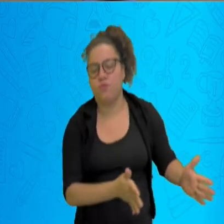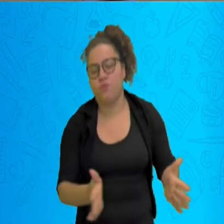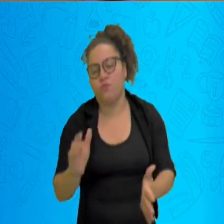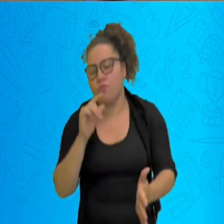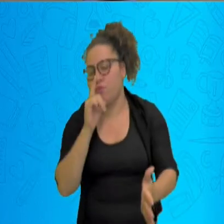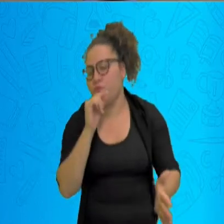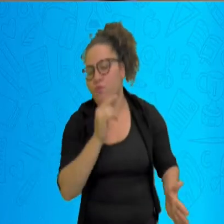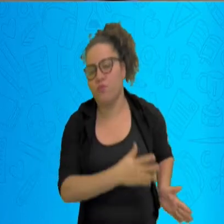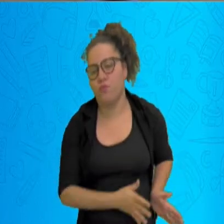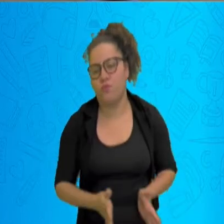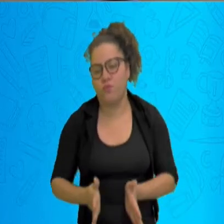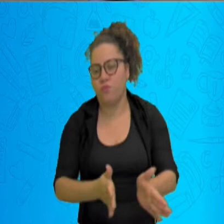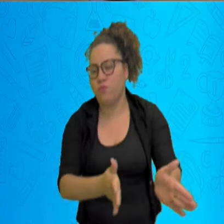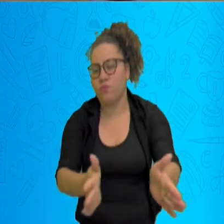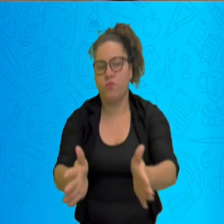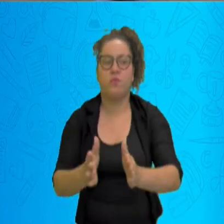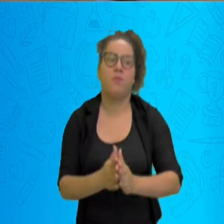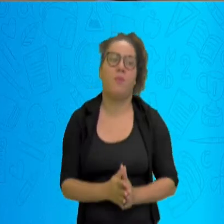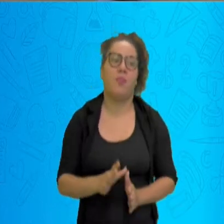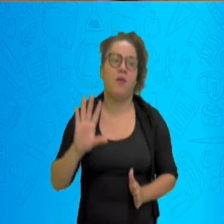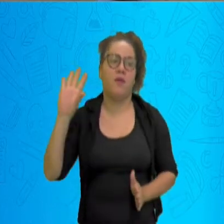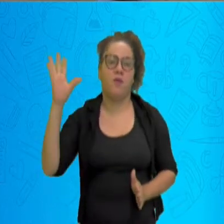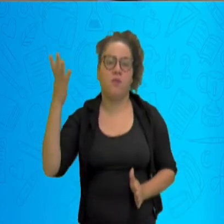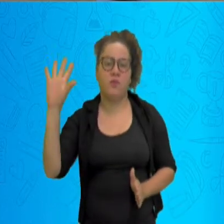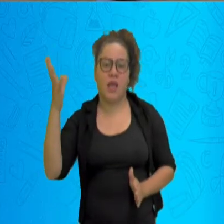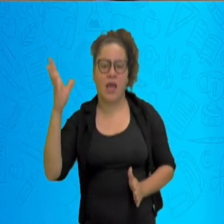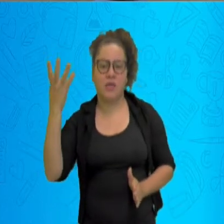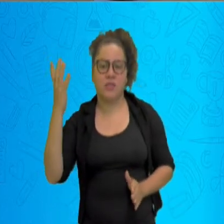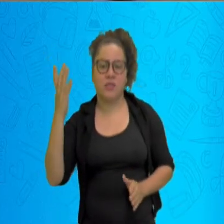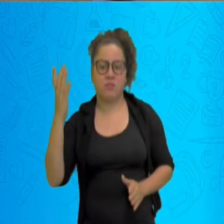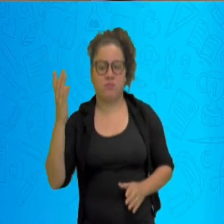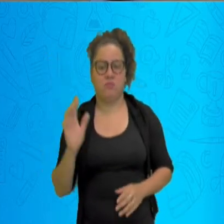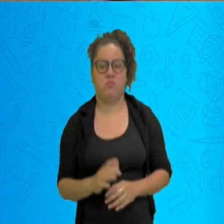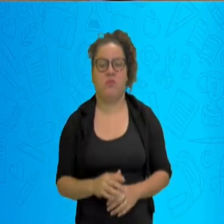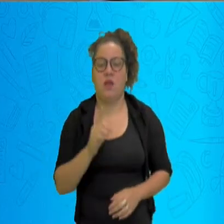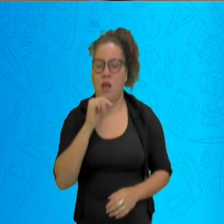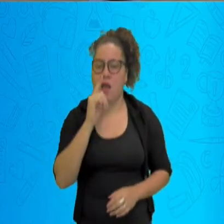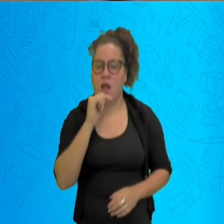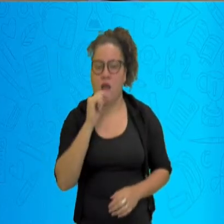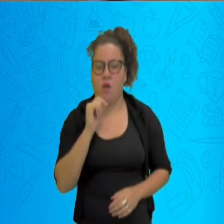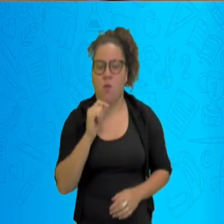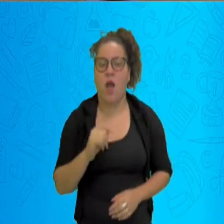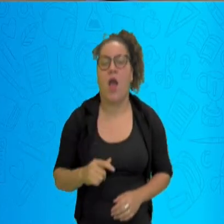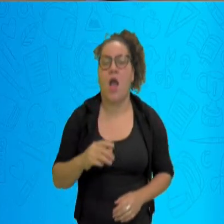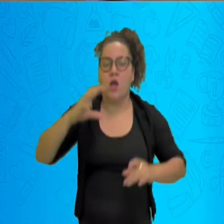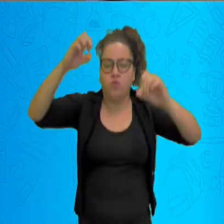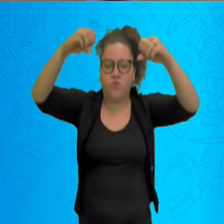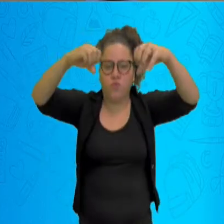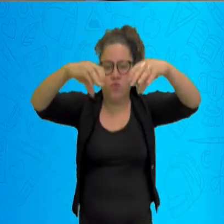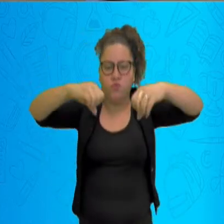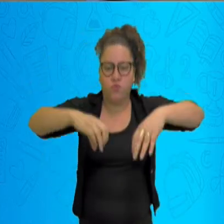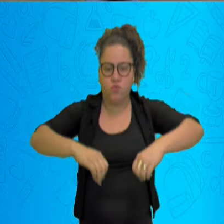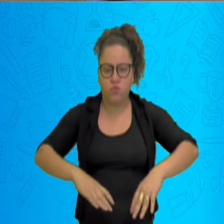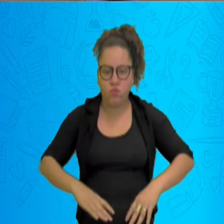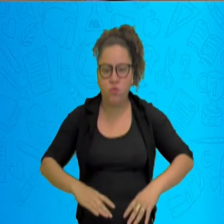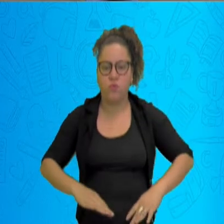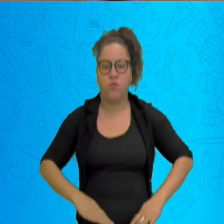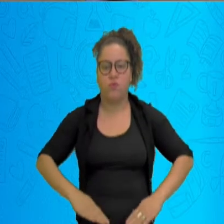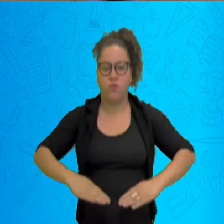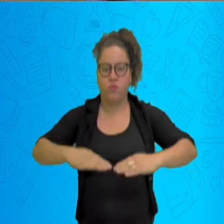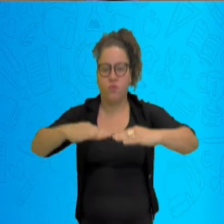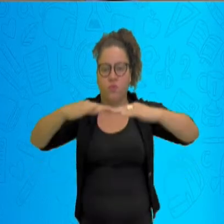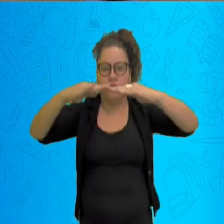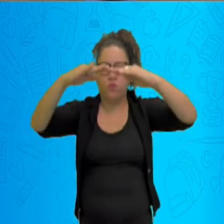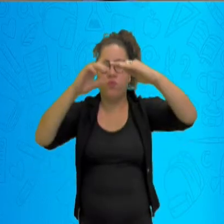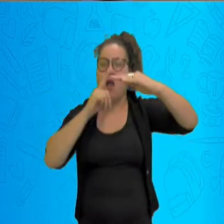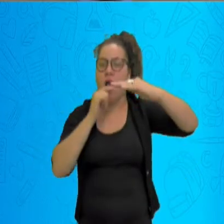vindo mais água. O que acontece na enchente? O rio, ele transborda. A água, ela sai